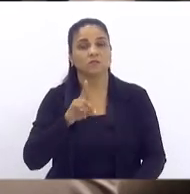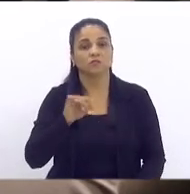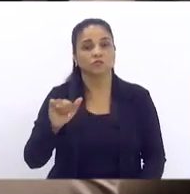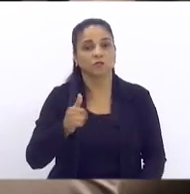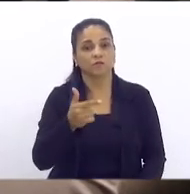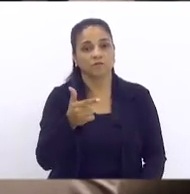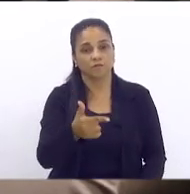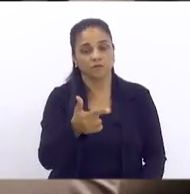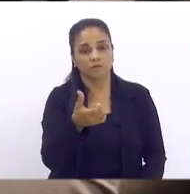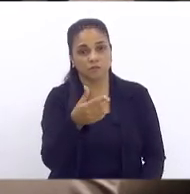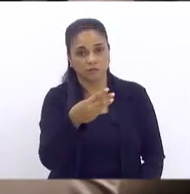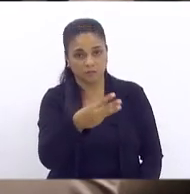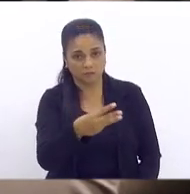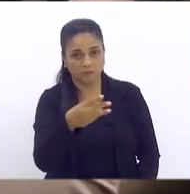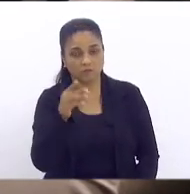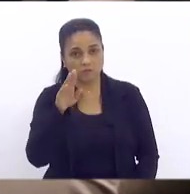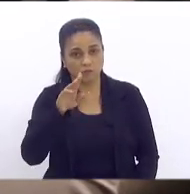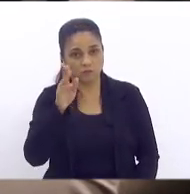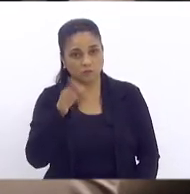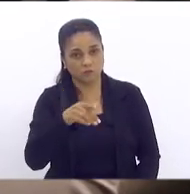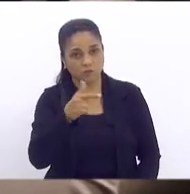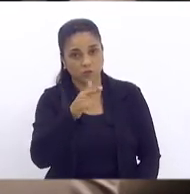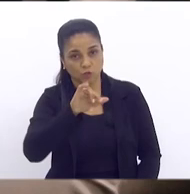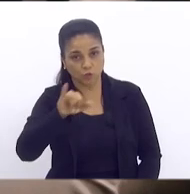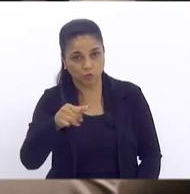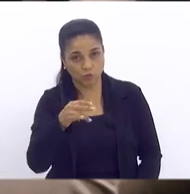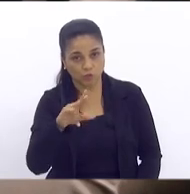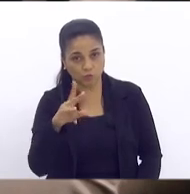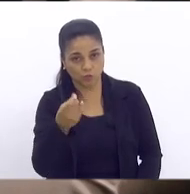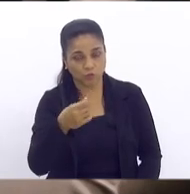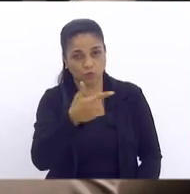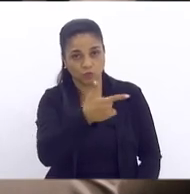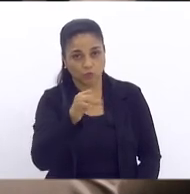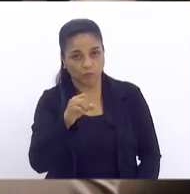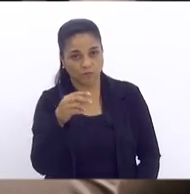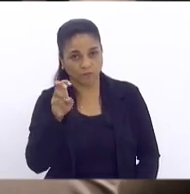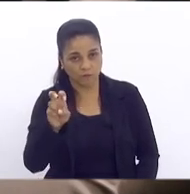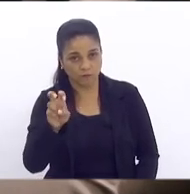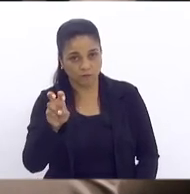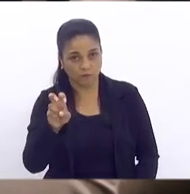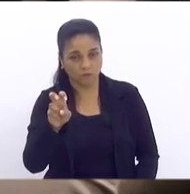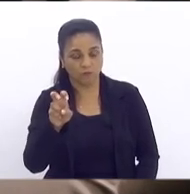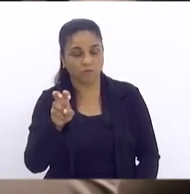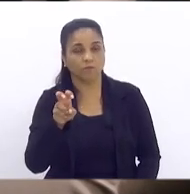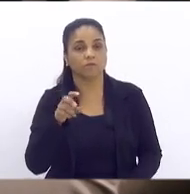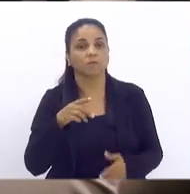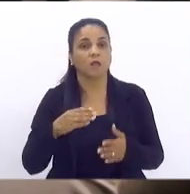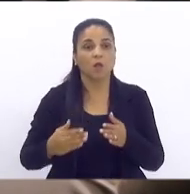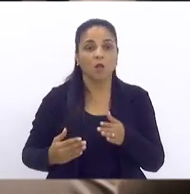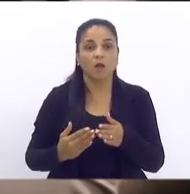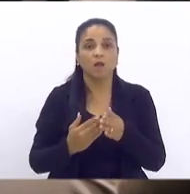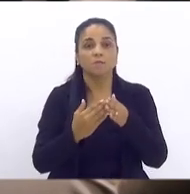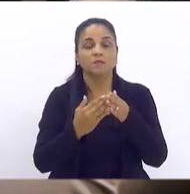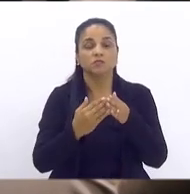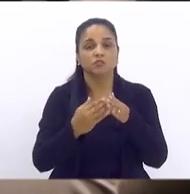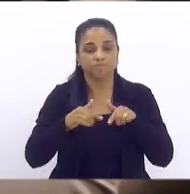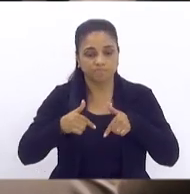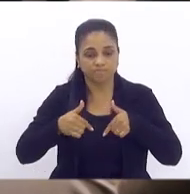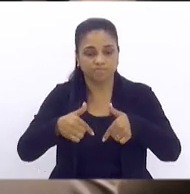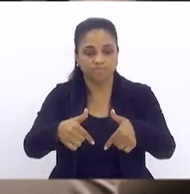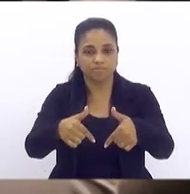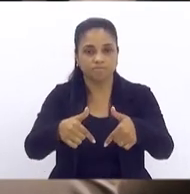junho de 2025. Dentro da IMO há esse instrumento, ou seja, quando ela atinge o limite para entrada em vigor, há